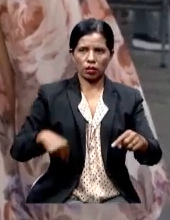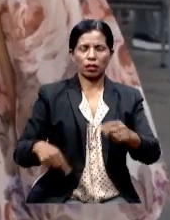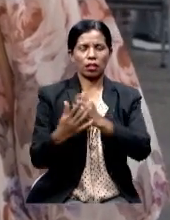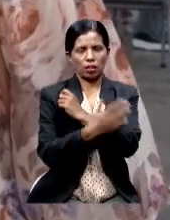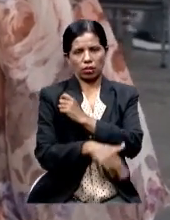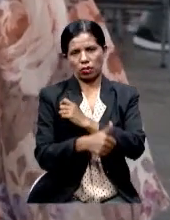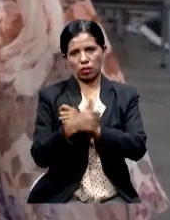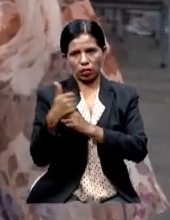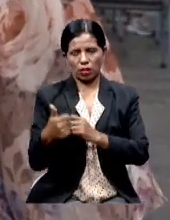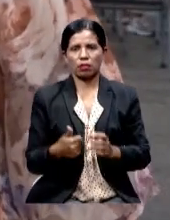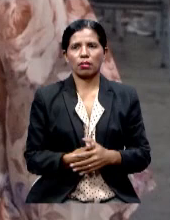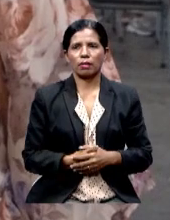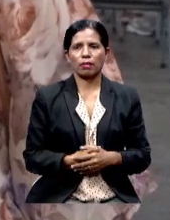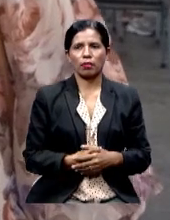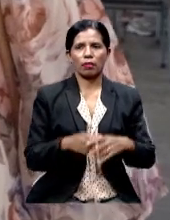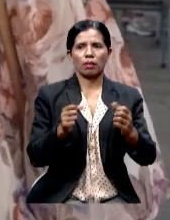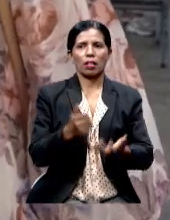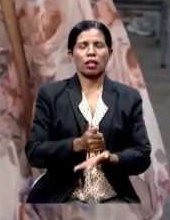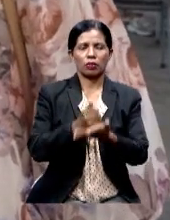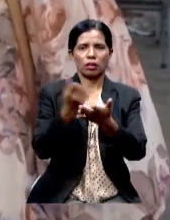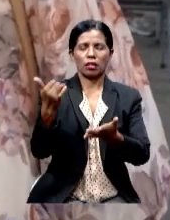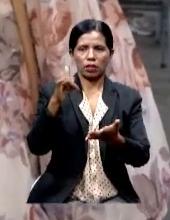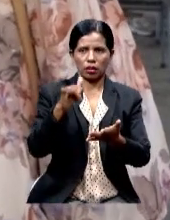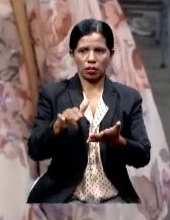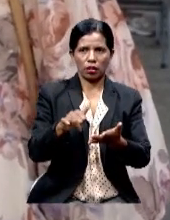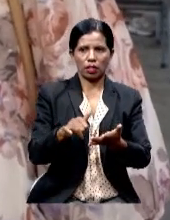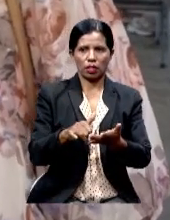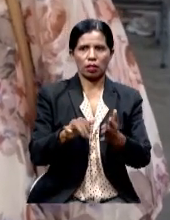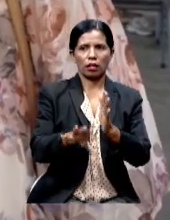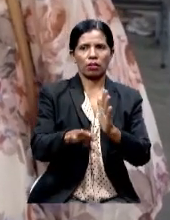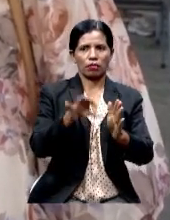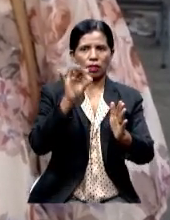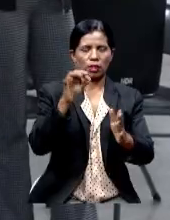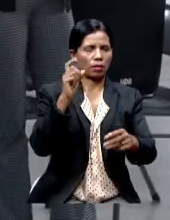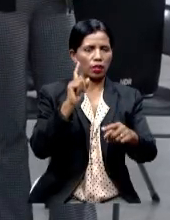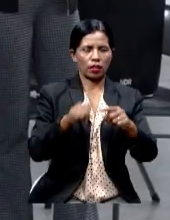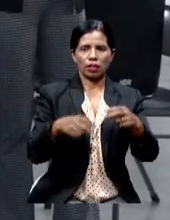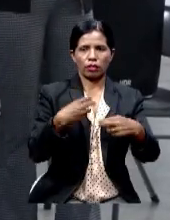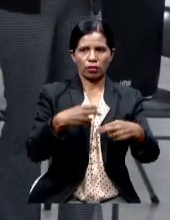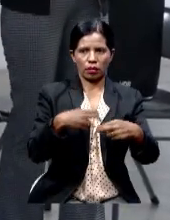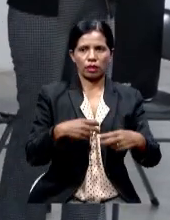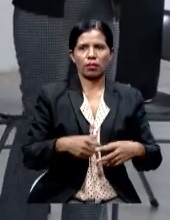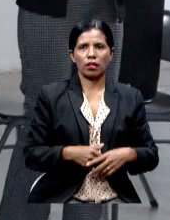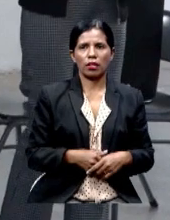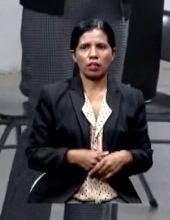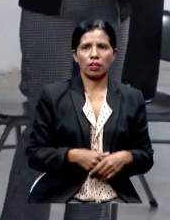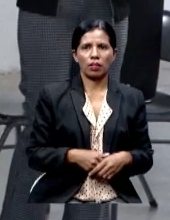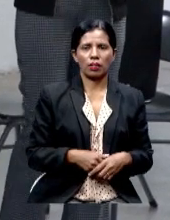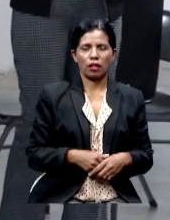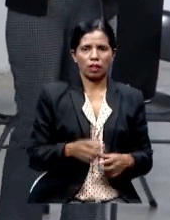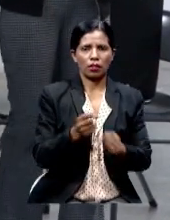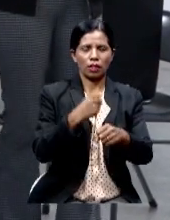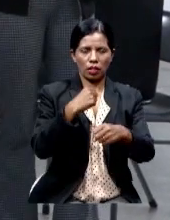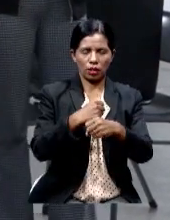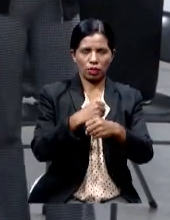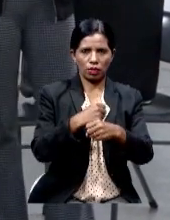selo pela facilita Sira para Sira la bela reta dificuldade. Ita halau na